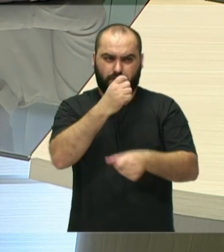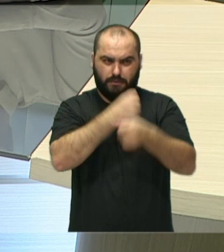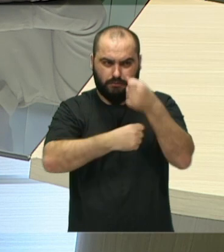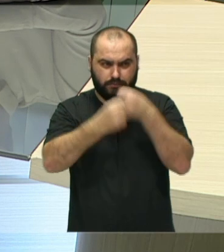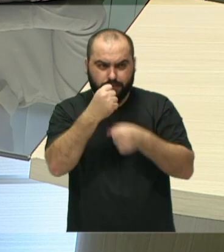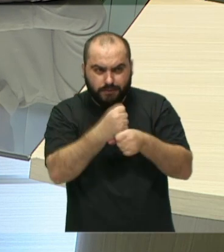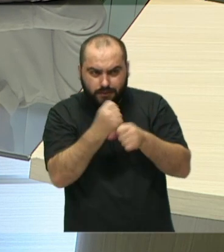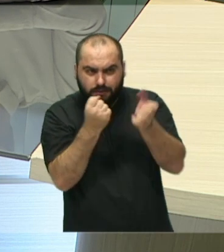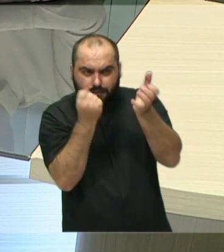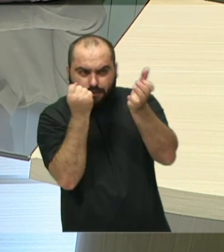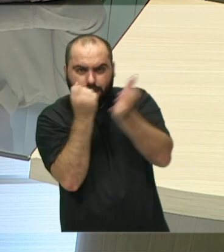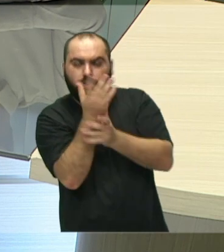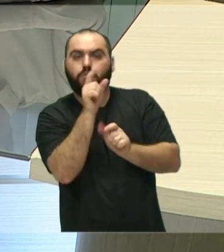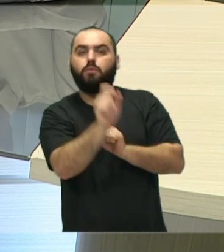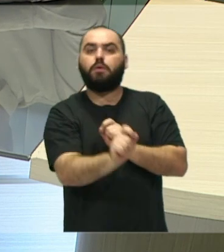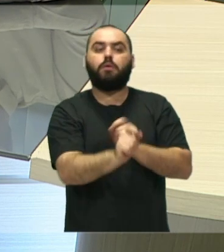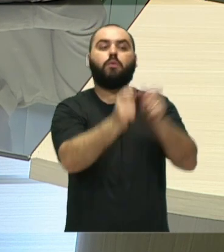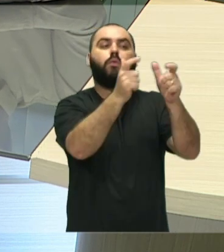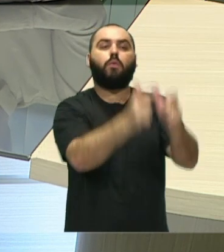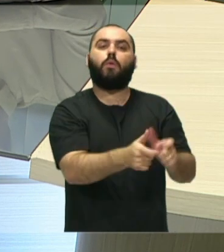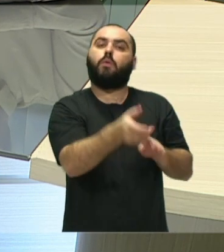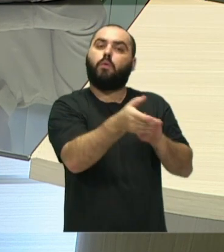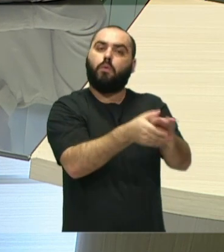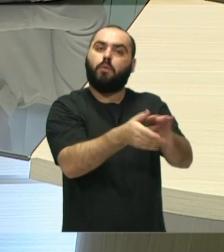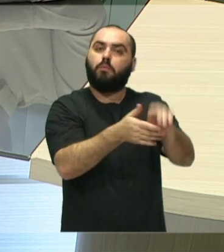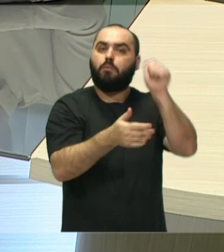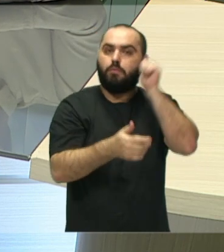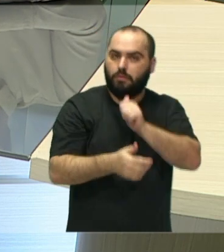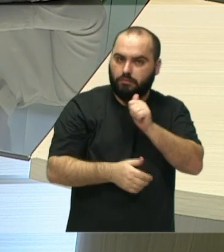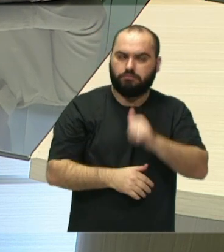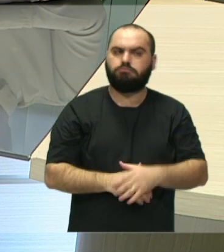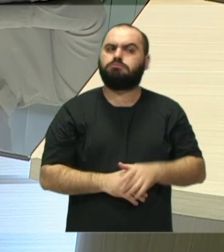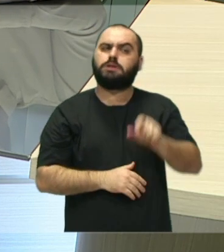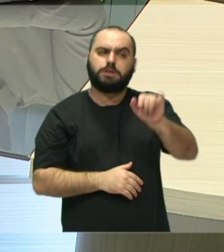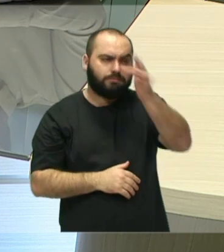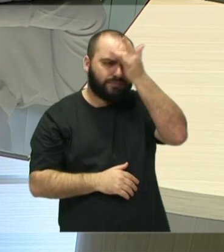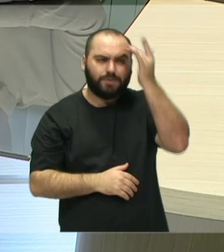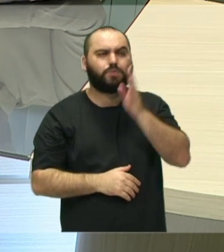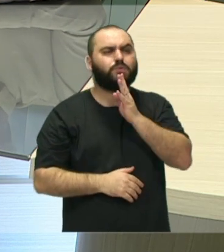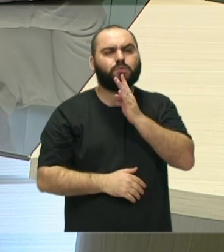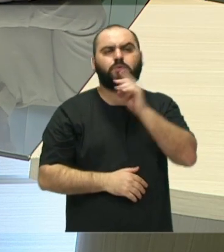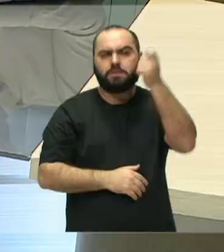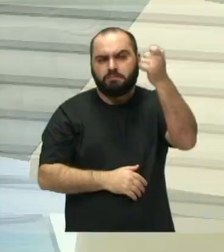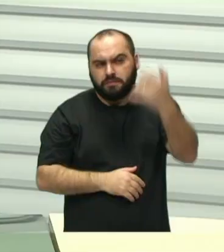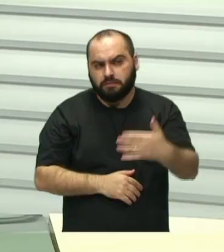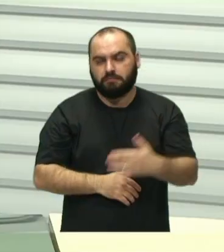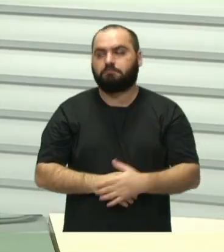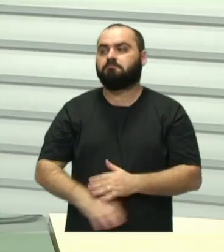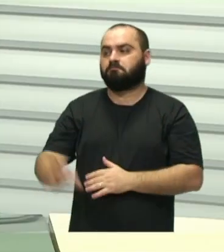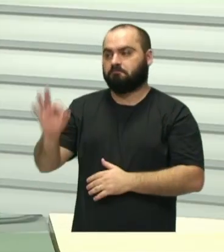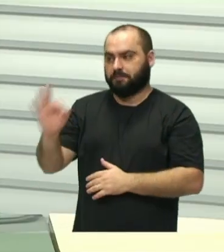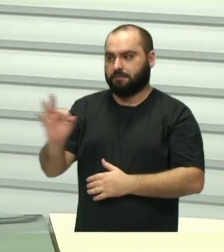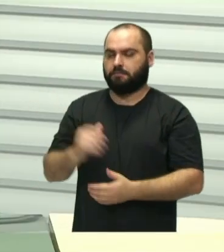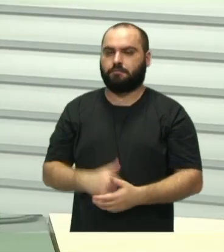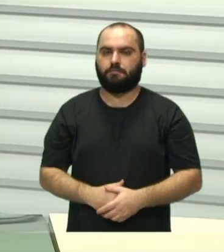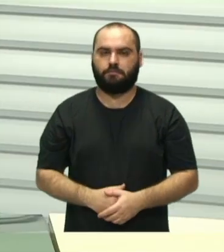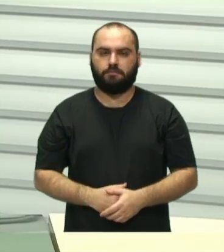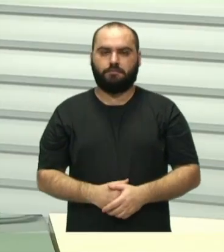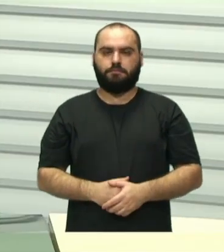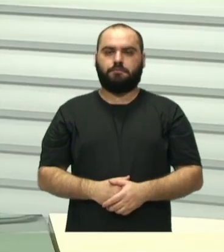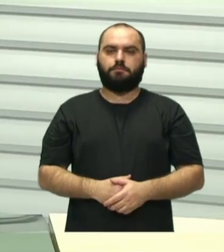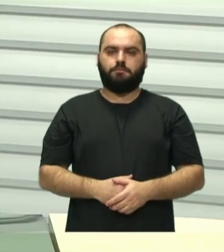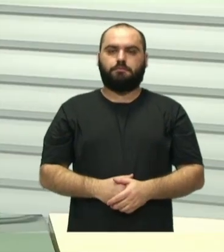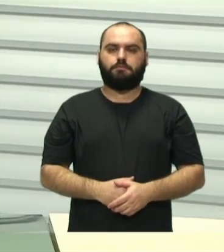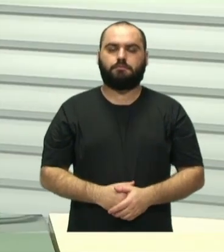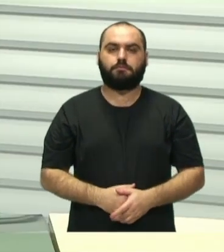passado do espaço de orientação mulher né para quem ainda não conhece como que funciona Presidente perfeito não é um espaço de elétrons é